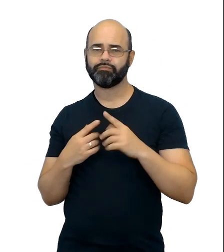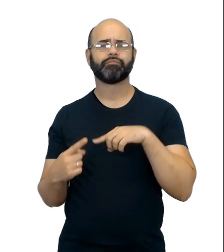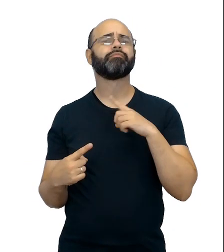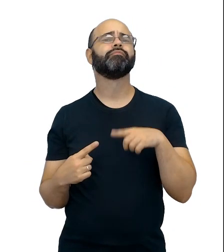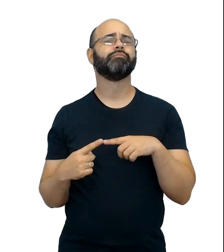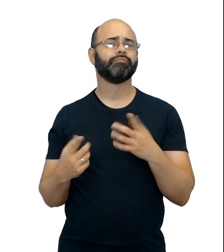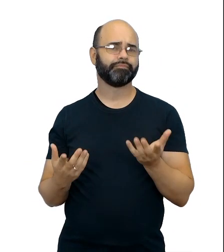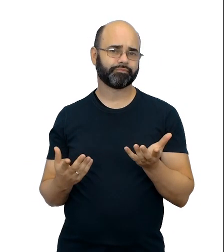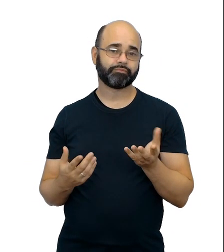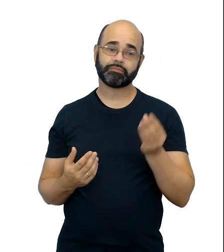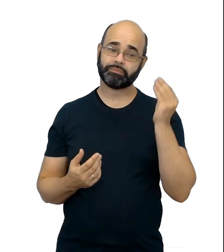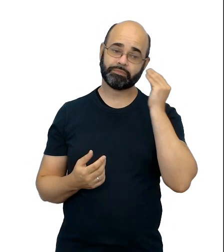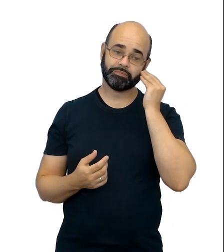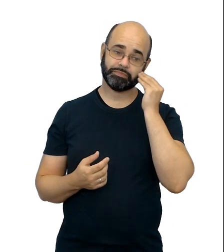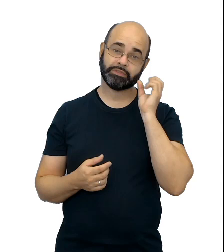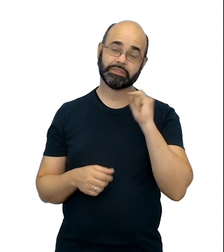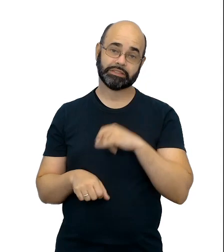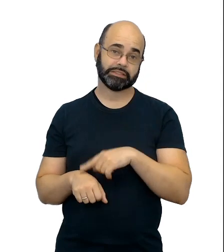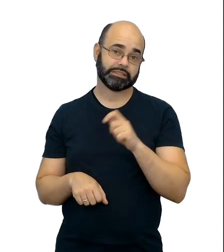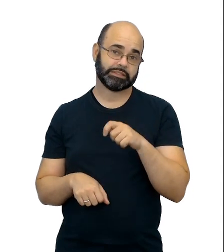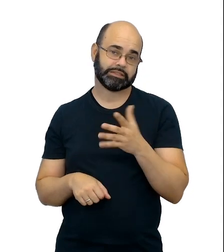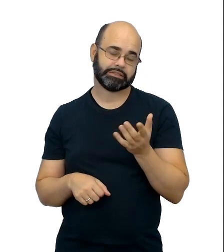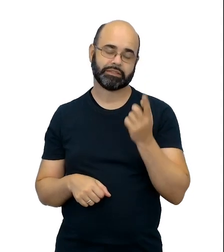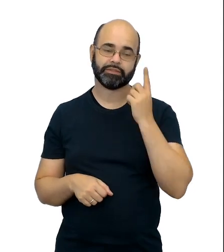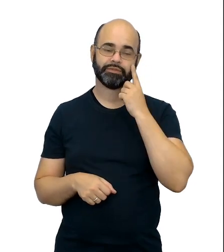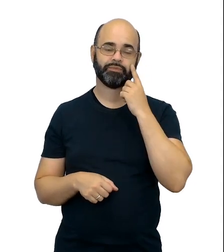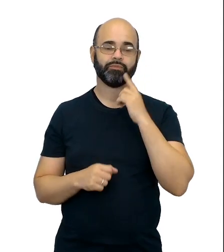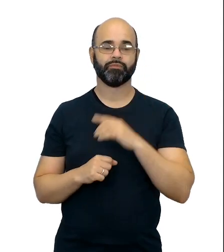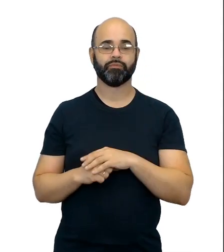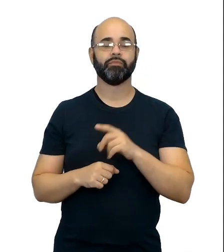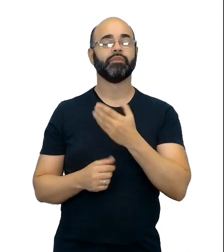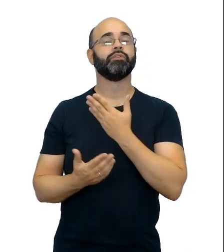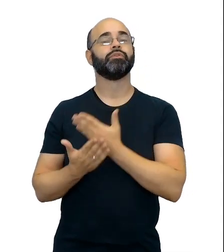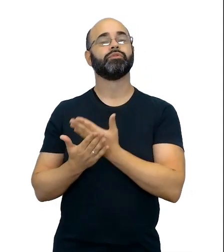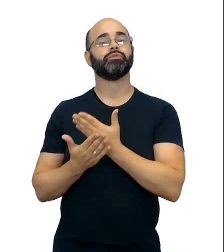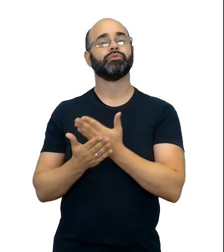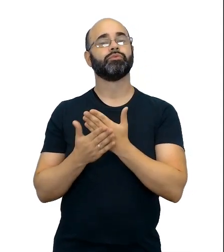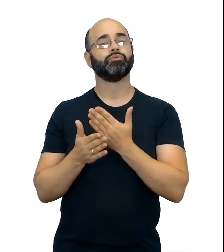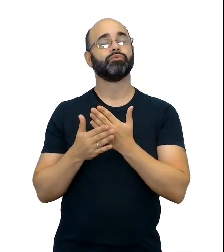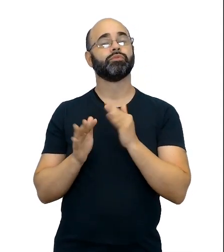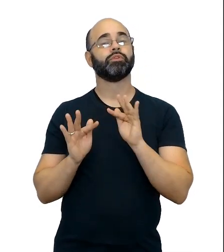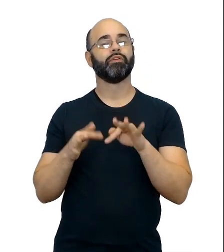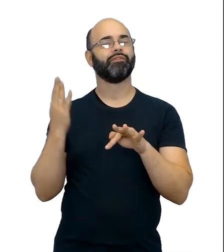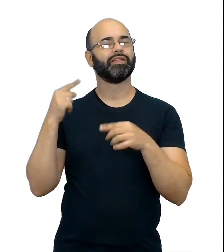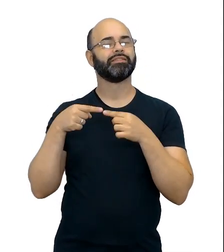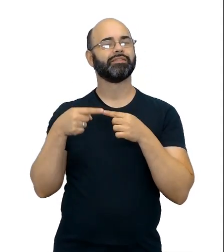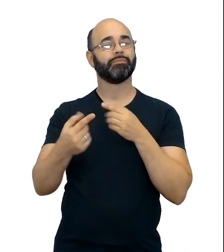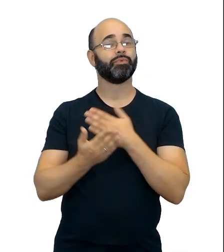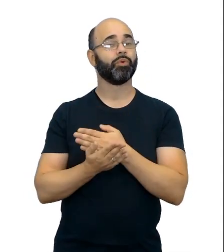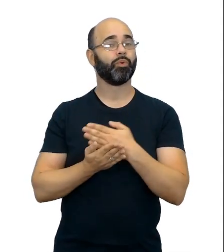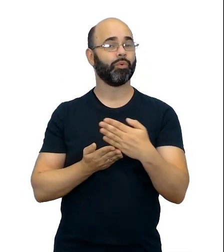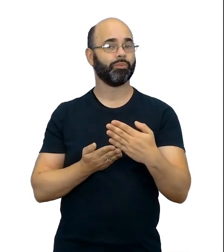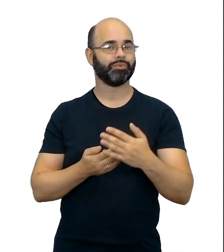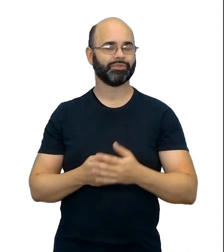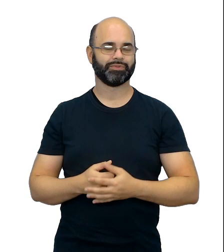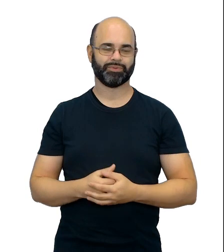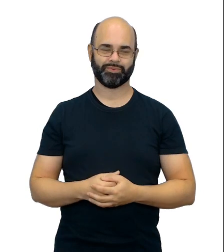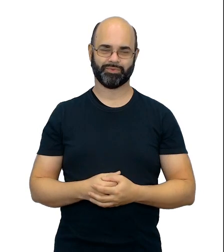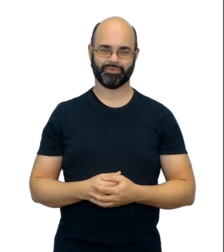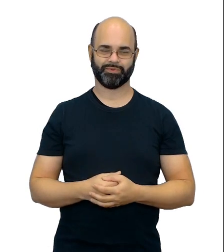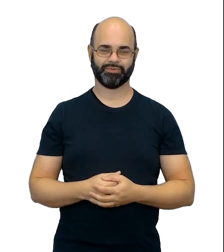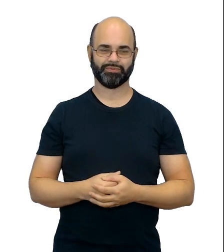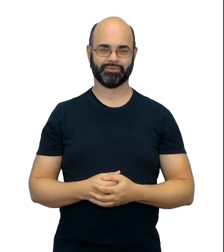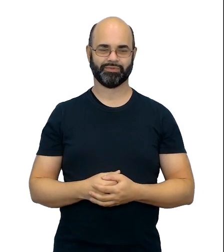se possível, né, a finalização desse estudo que começou na semana passada. Então,